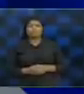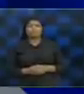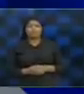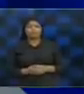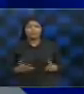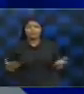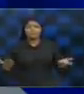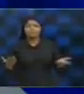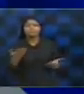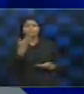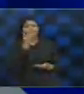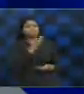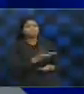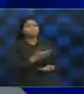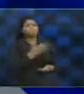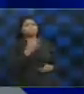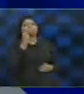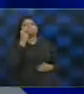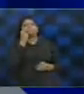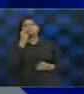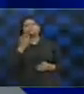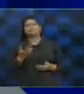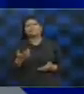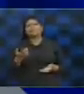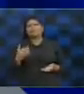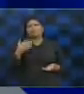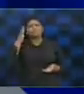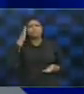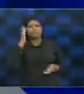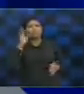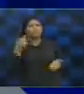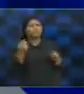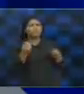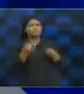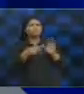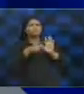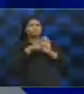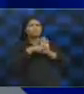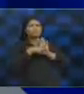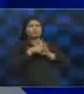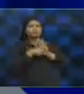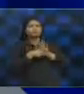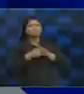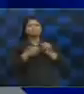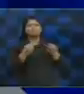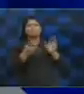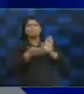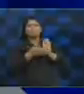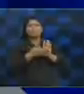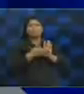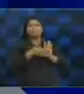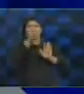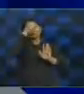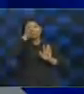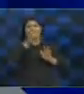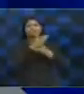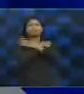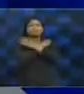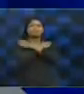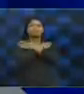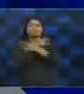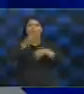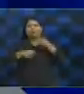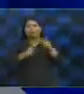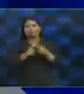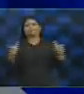Candidato, gostaria de saber quais são os seus projetos, seus planos para enfrentar o desemprego, porque